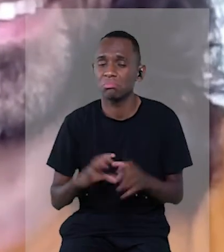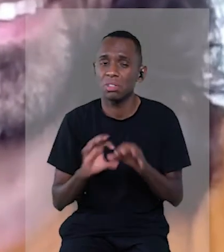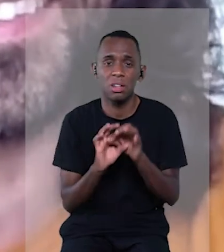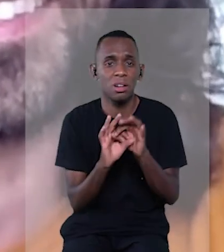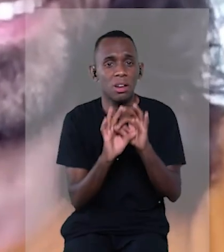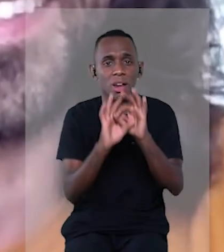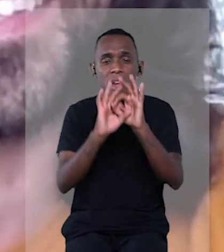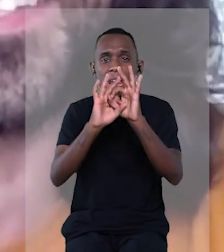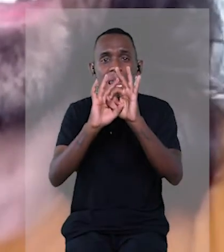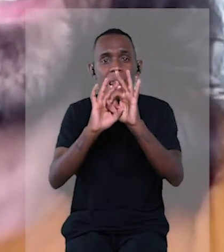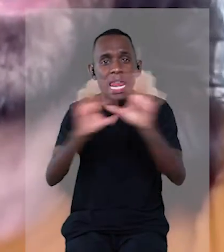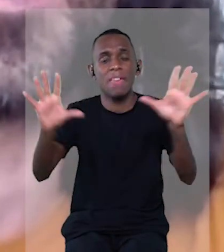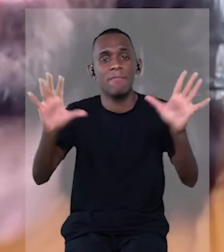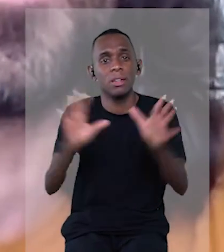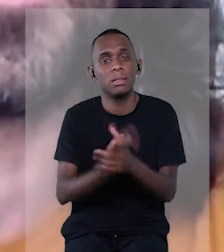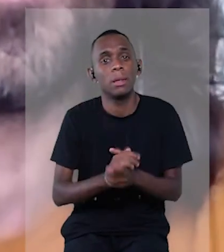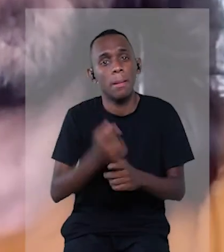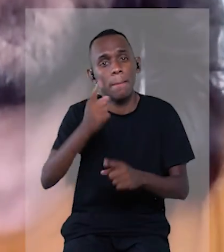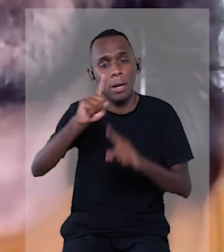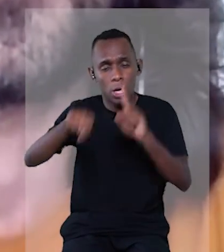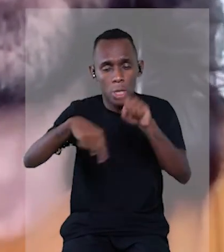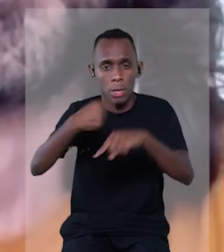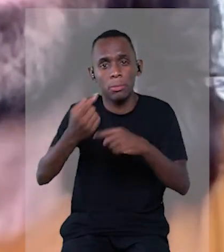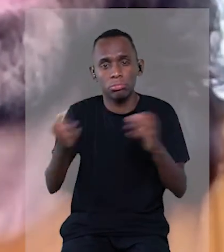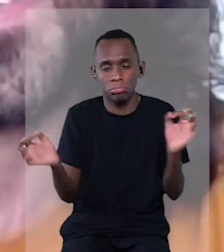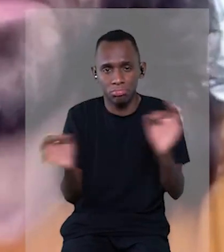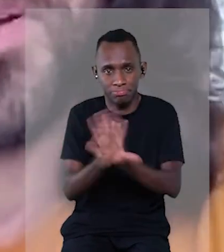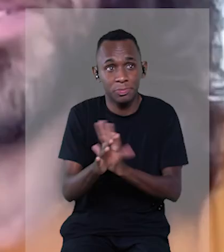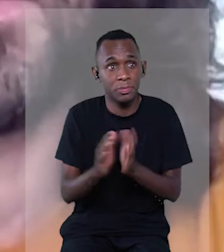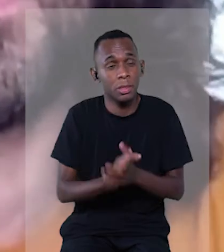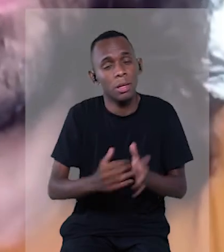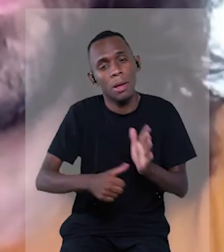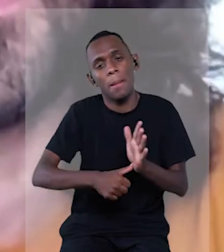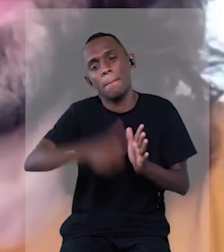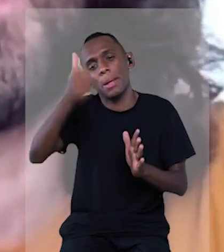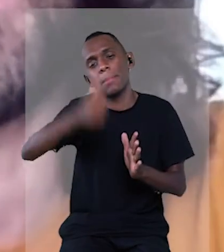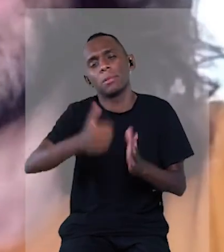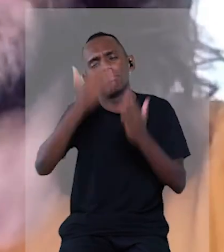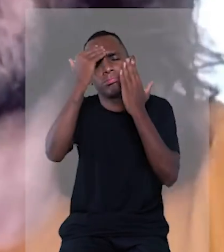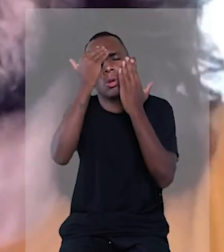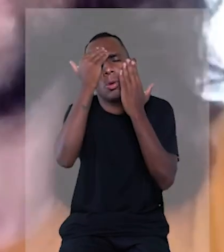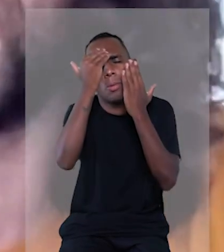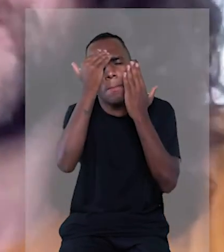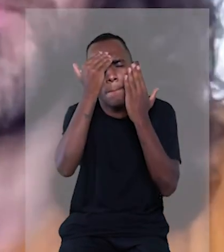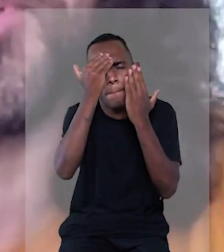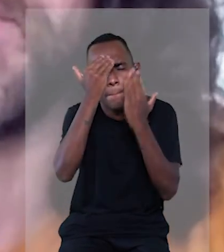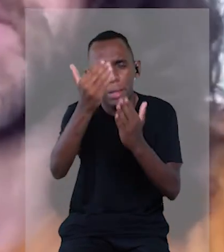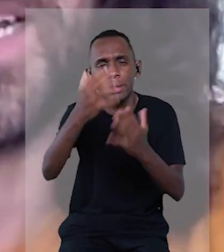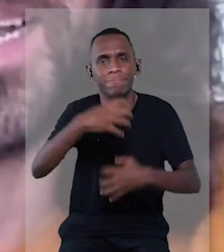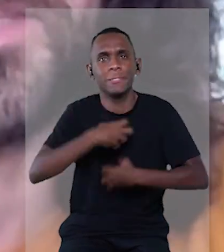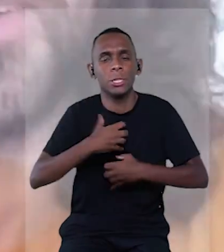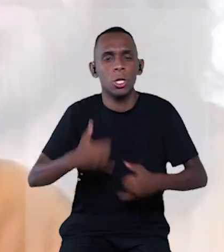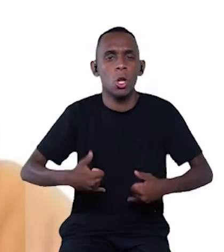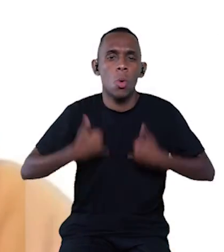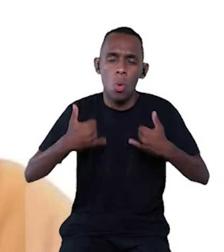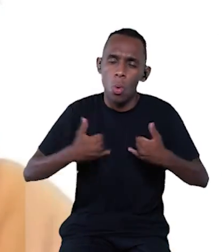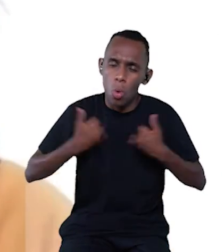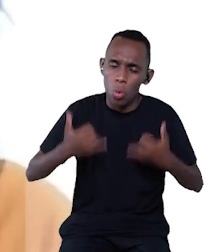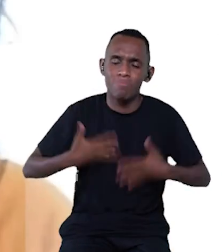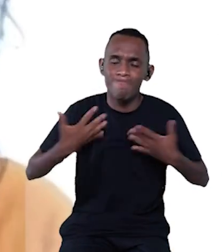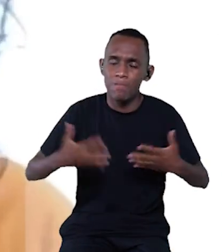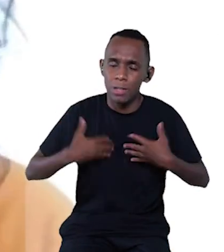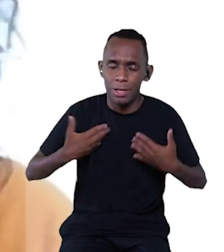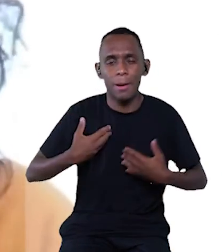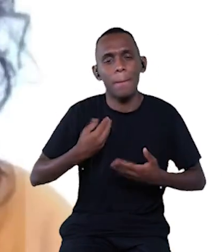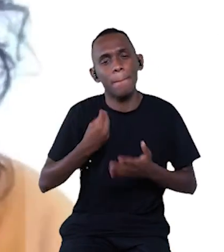vindo. Fique à vontade aí para a gente ir para o encerramento. Bom, primeiramente, muito, muito, muito obrigado. É uma alegria